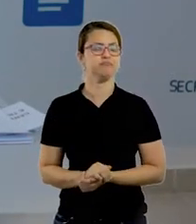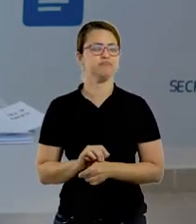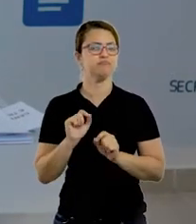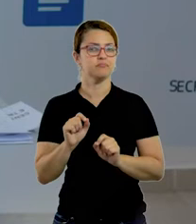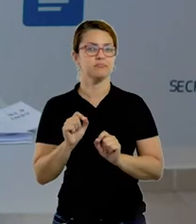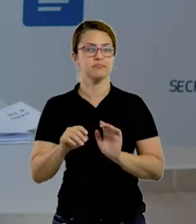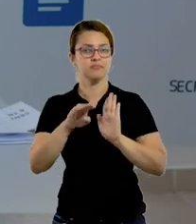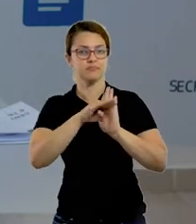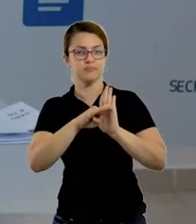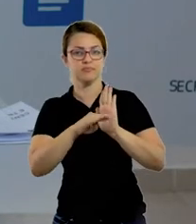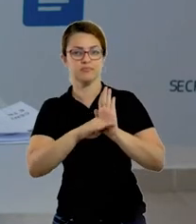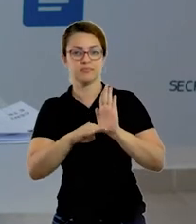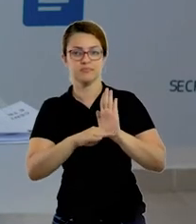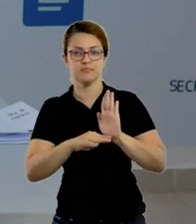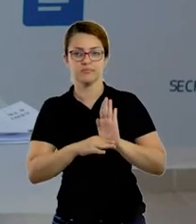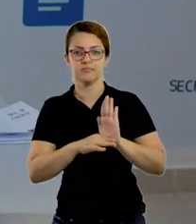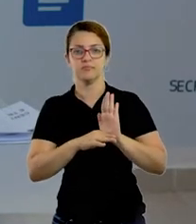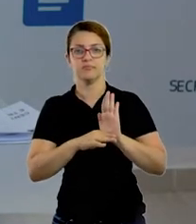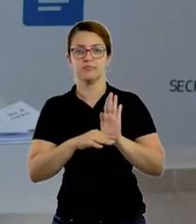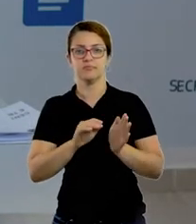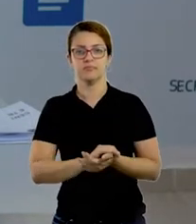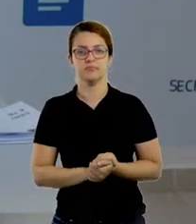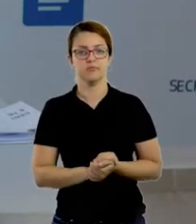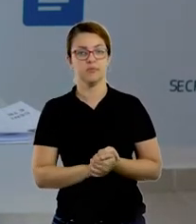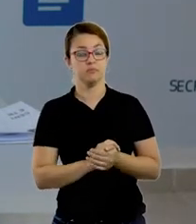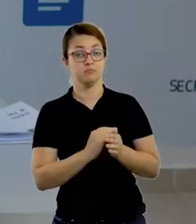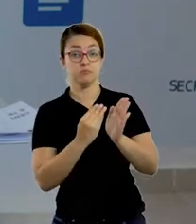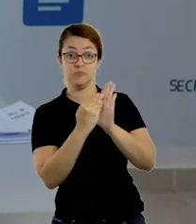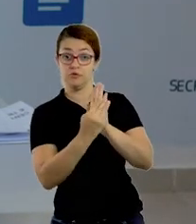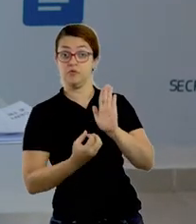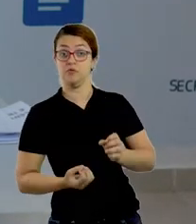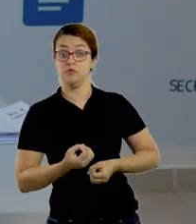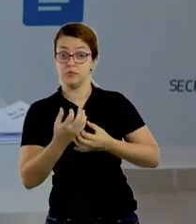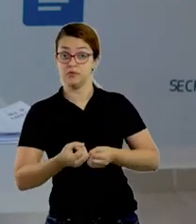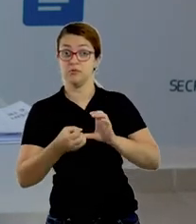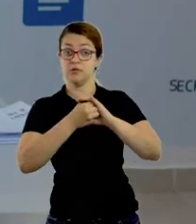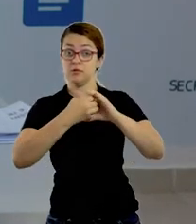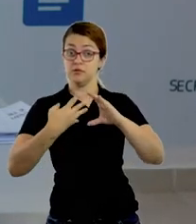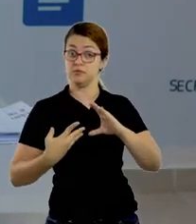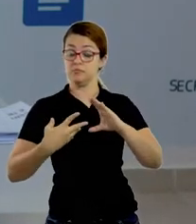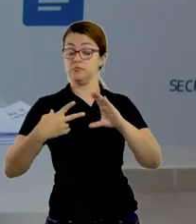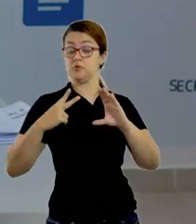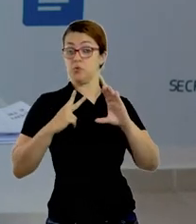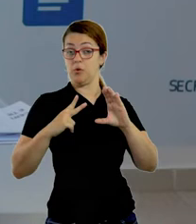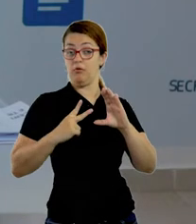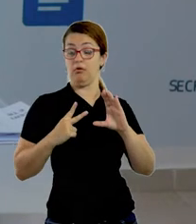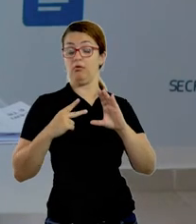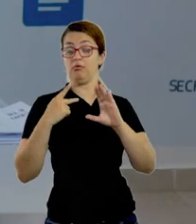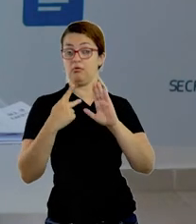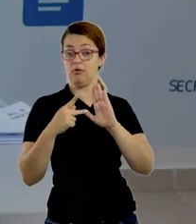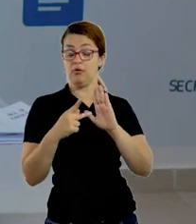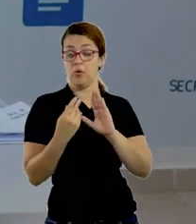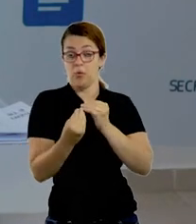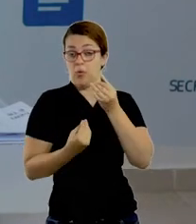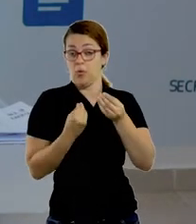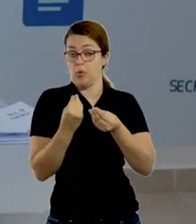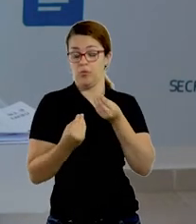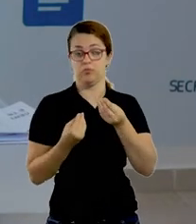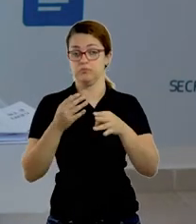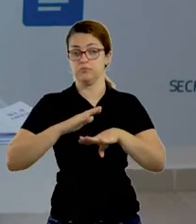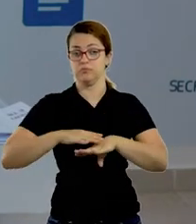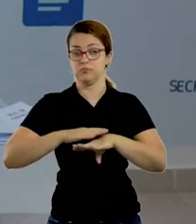técnica com base nas qualidades dessa pessoa e nas características pessoais dela. Como que você pode